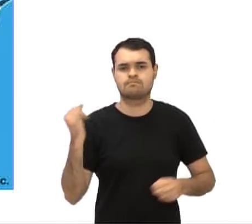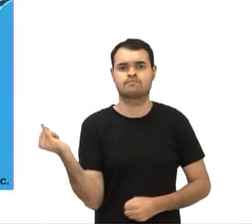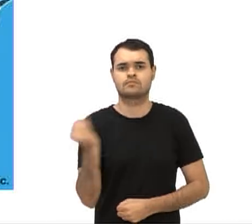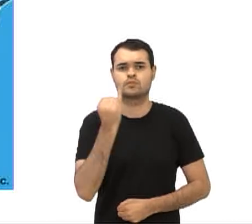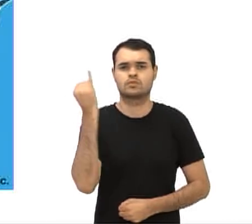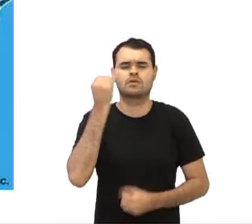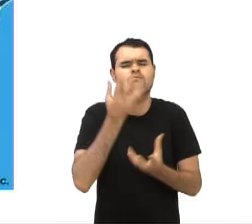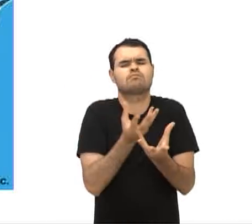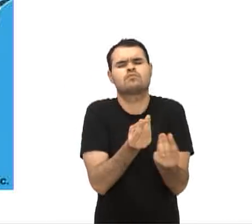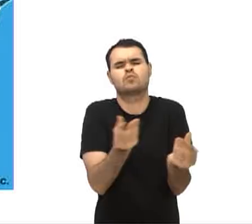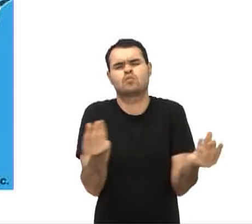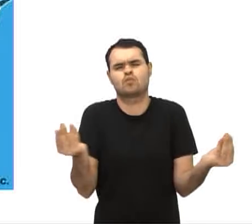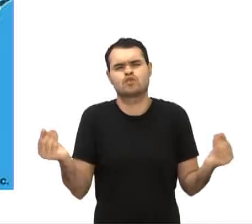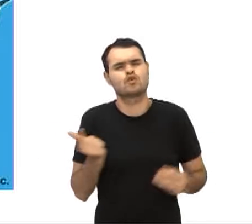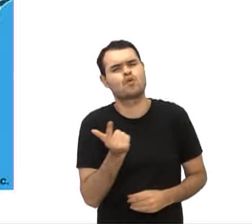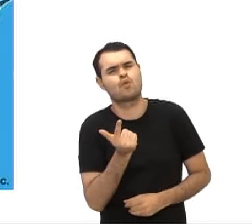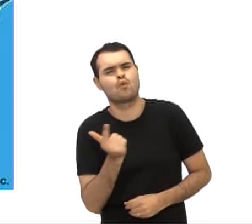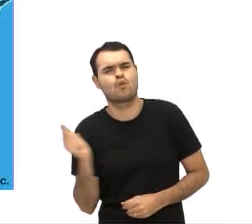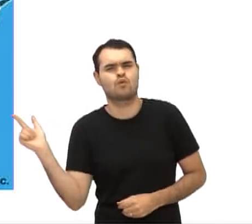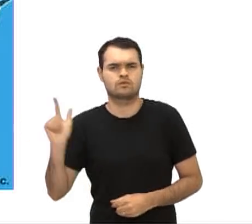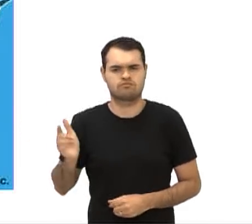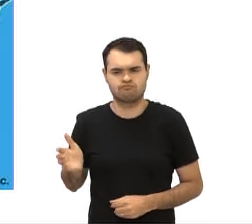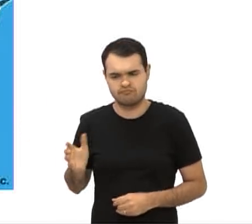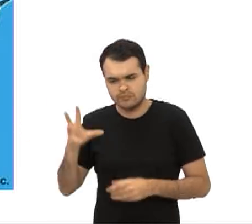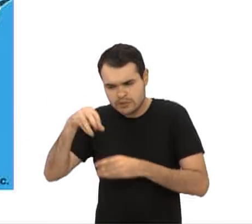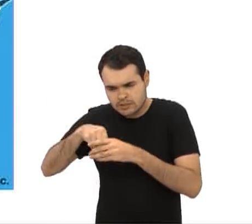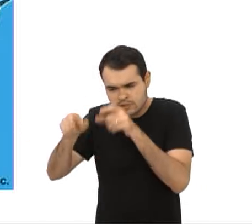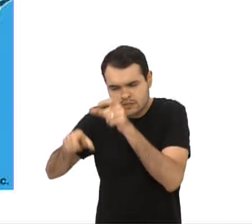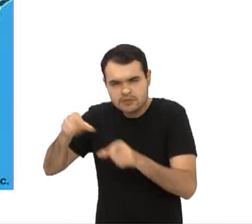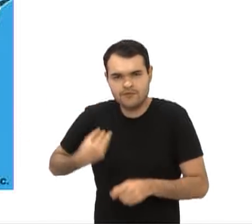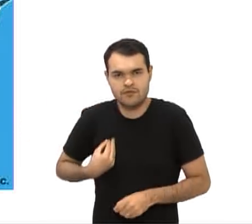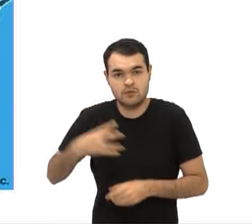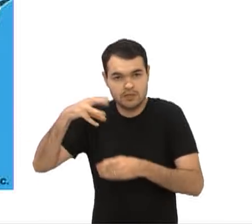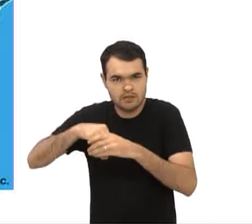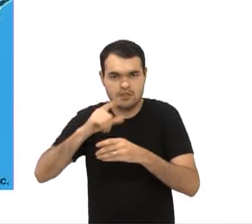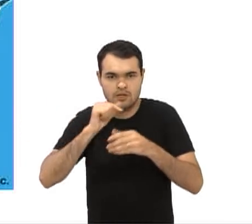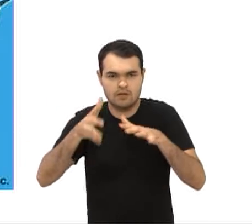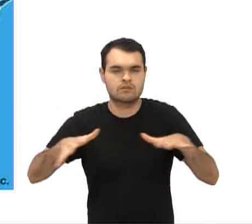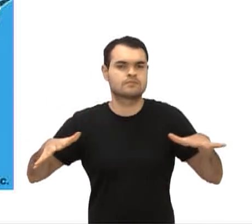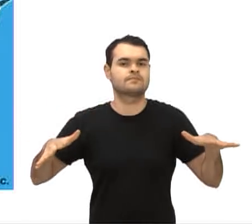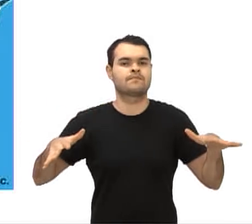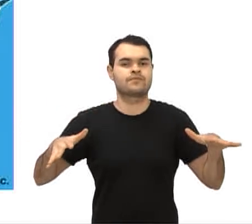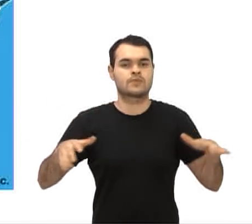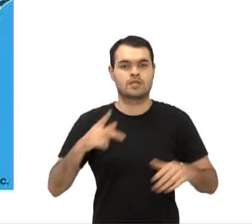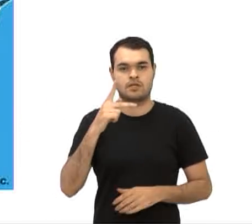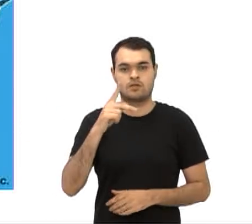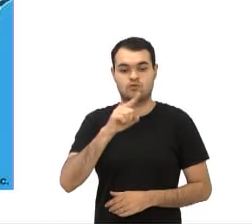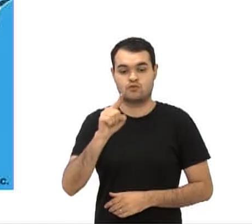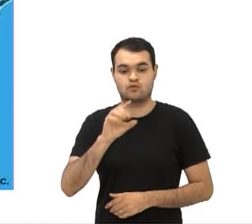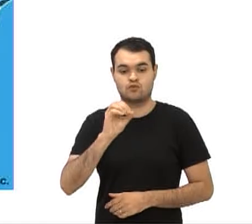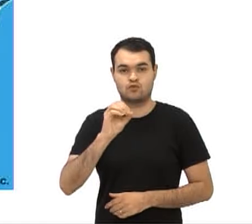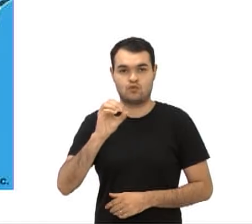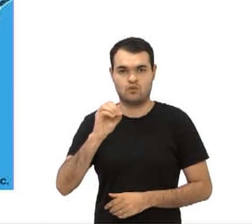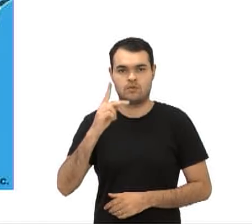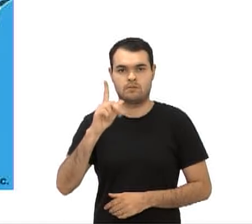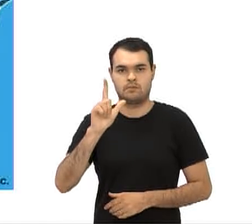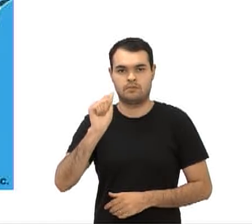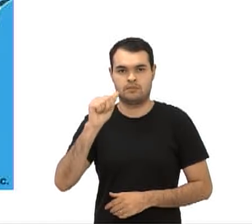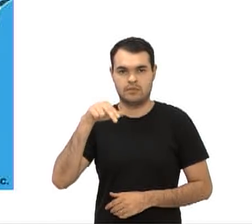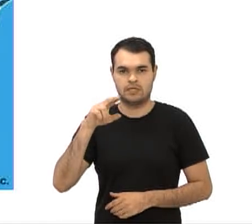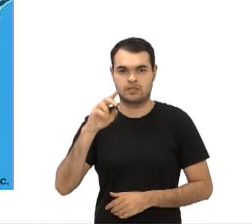alimento de milhares de outras espécies de seres vivos. O plâncton, o zooplâncton, formado principalmente